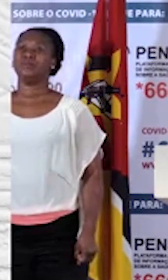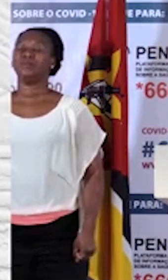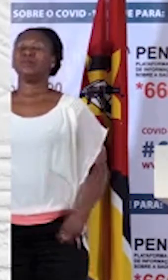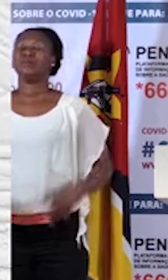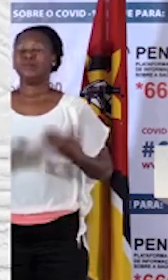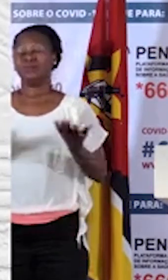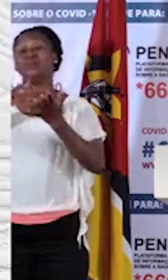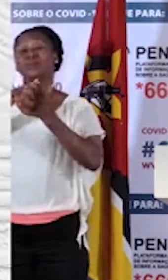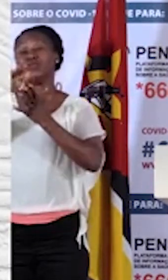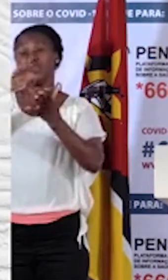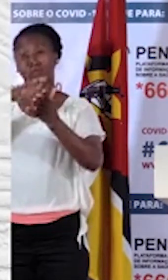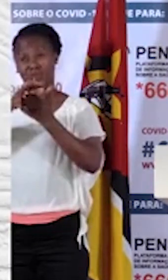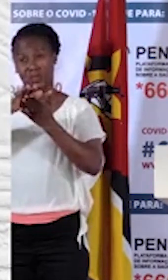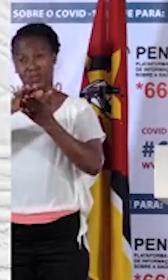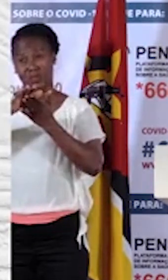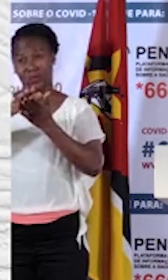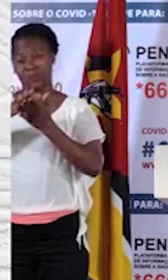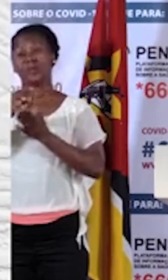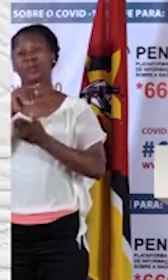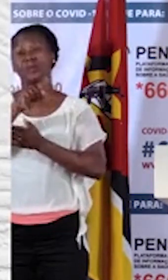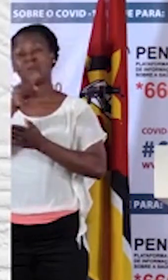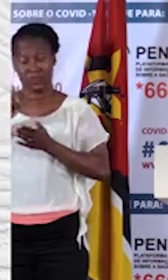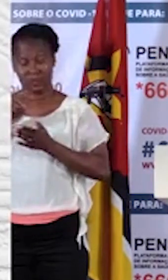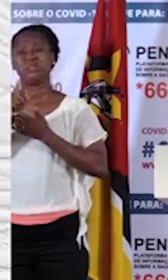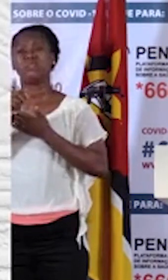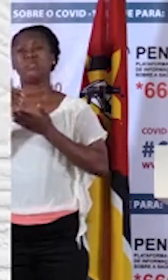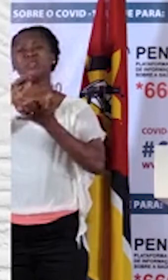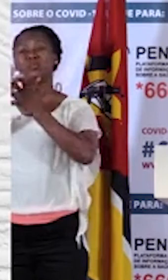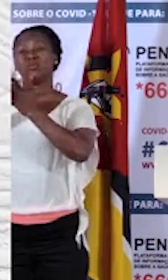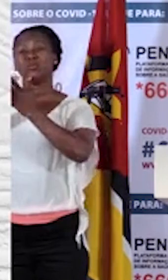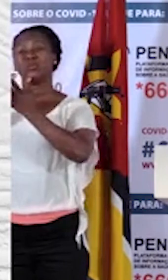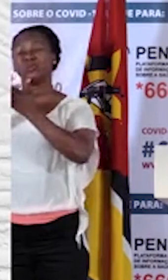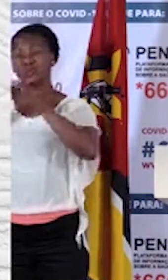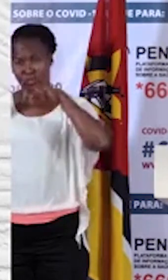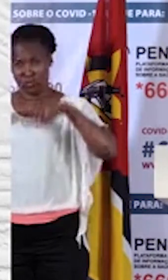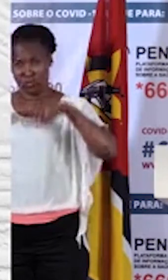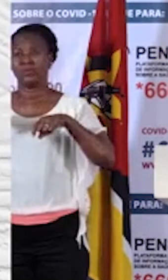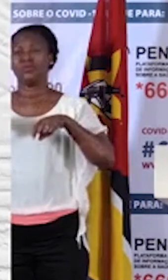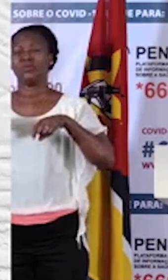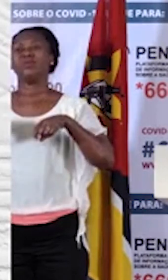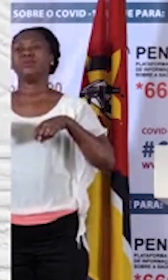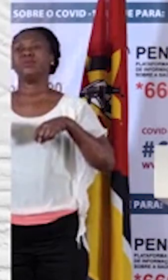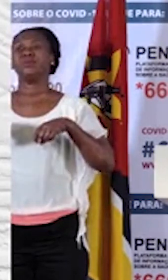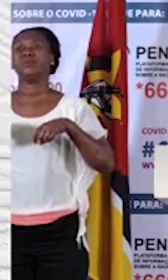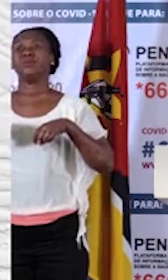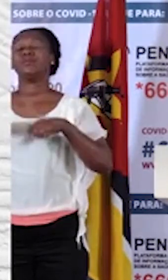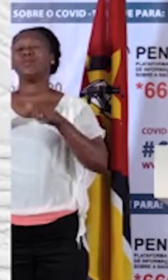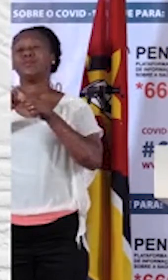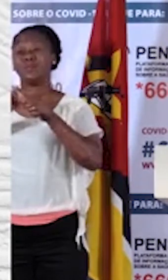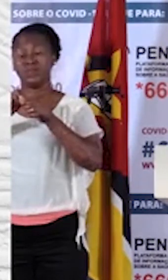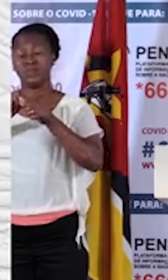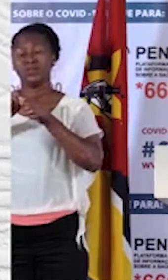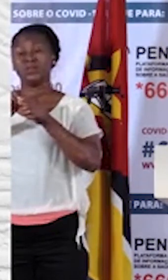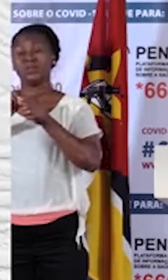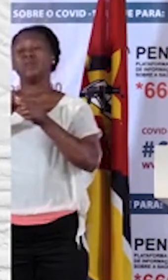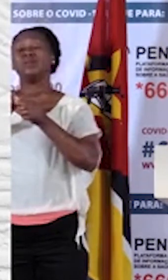Descrevendo os casos, sobre estes casos que estamos a reportar hoje, vamos partilhar o seguinte: